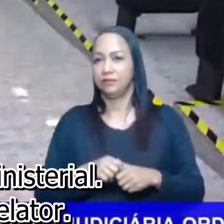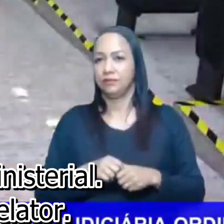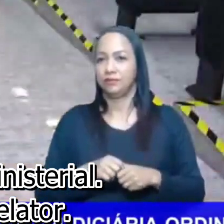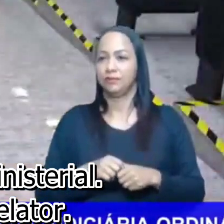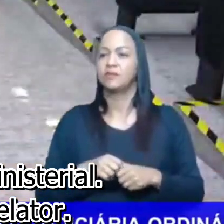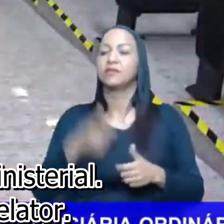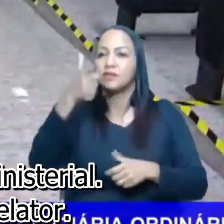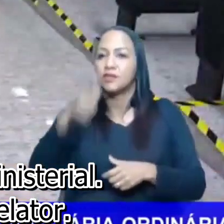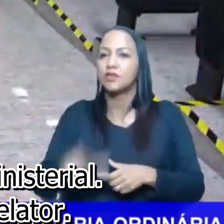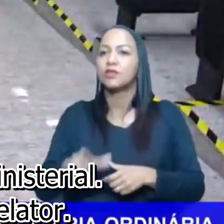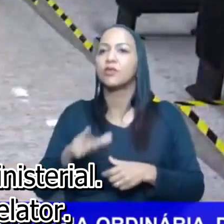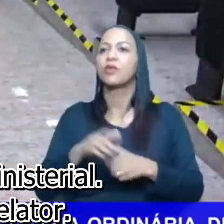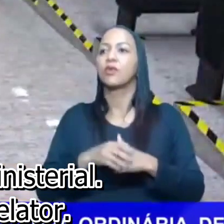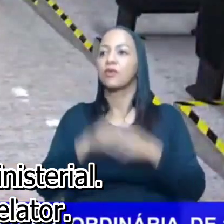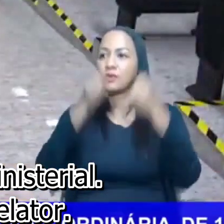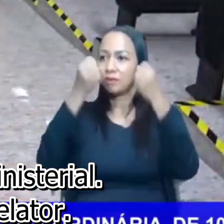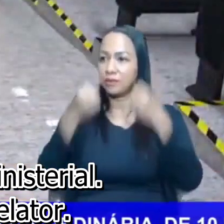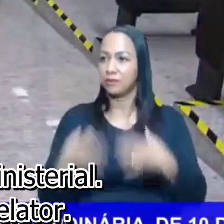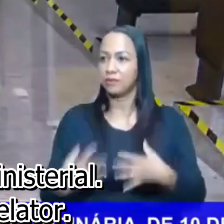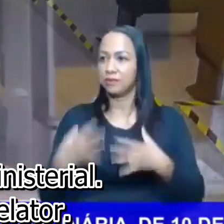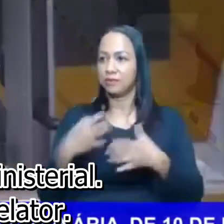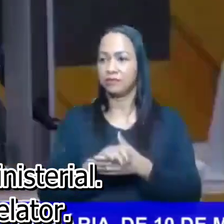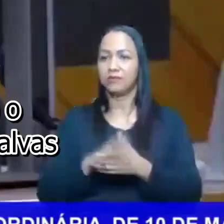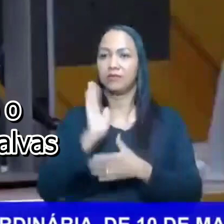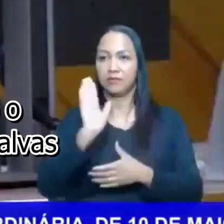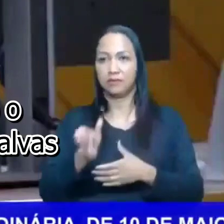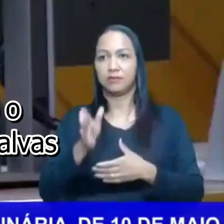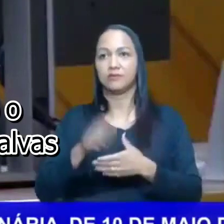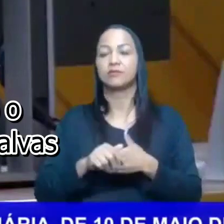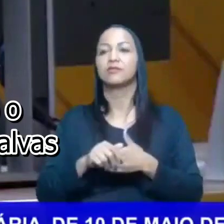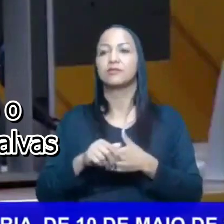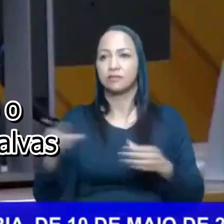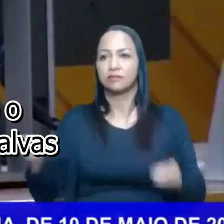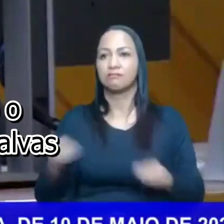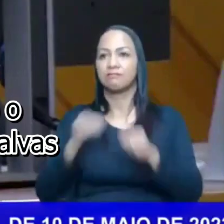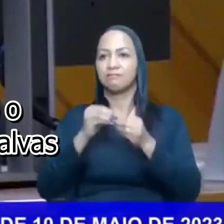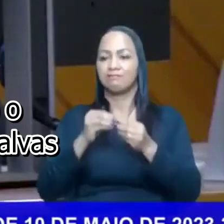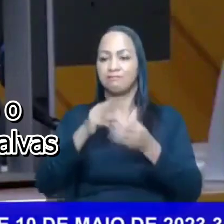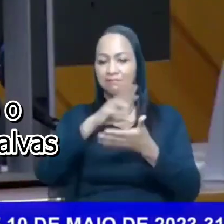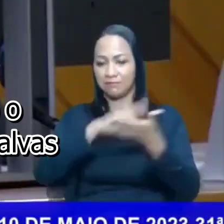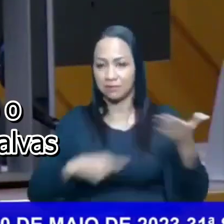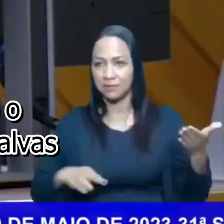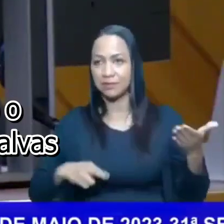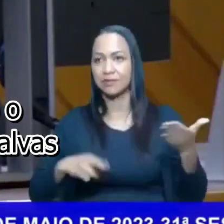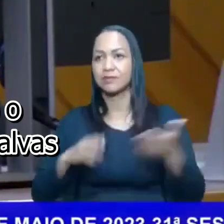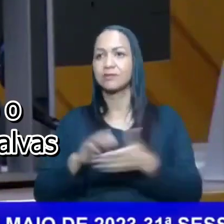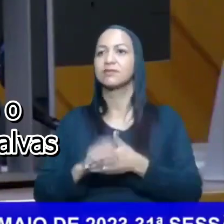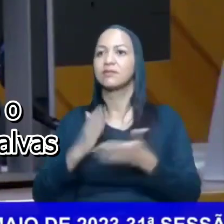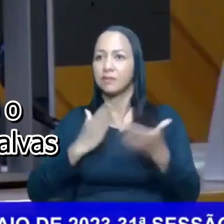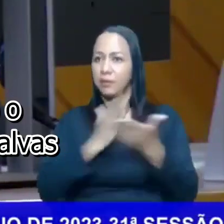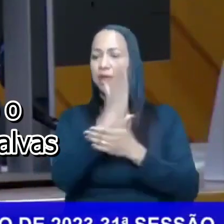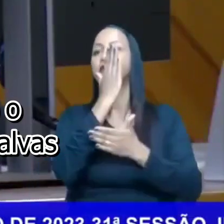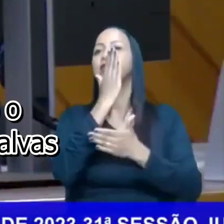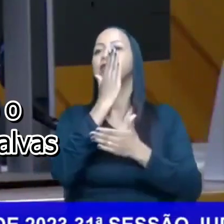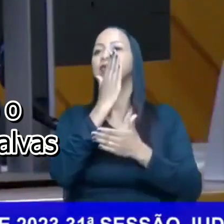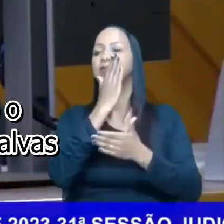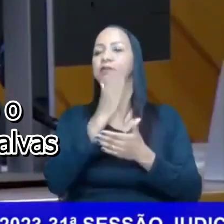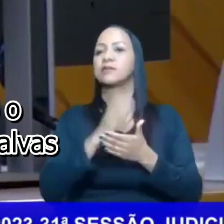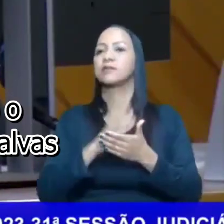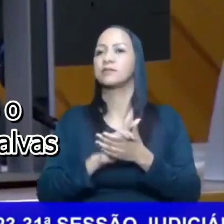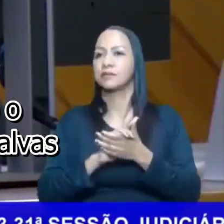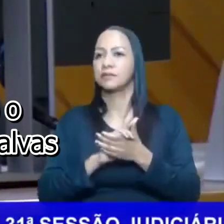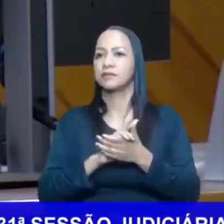não. Novamente com a palavra o relator. Então, como já fiz constar do relatório, minha decisão é pela aprovação com